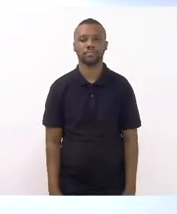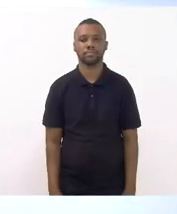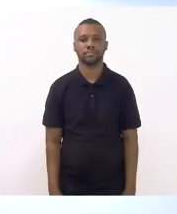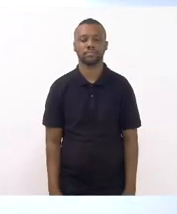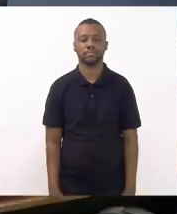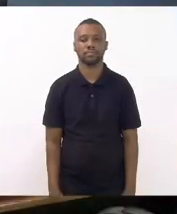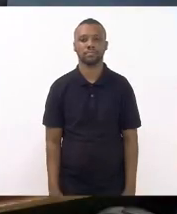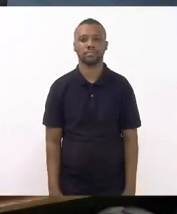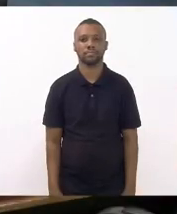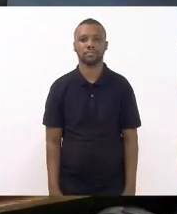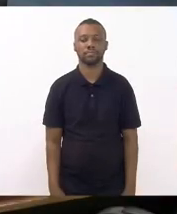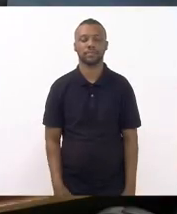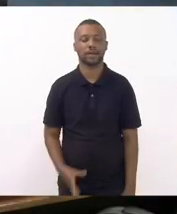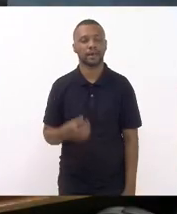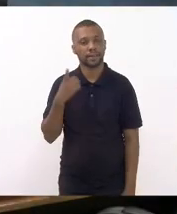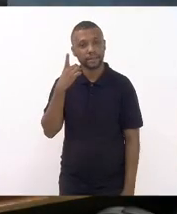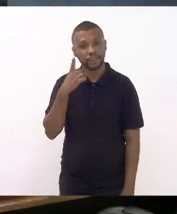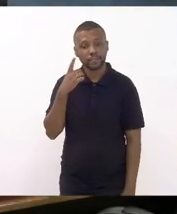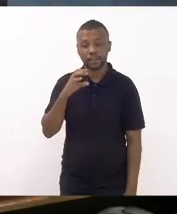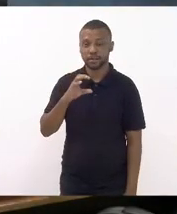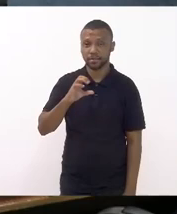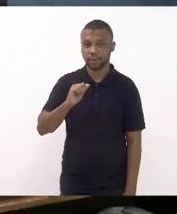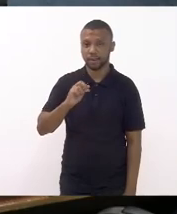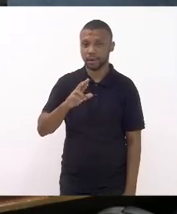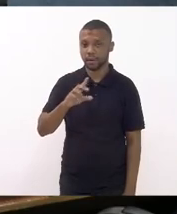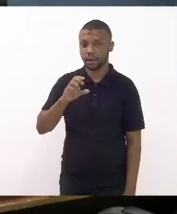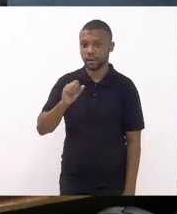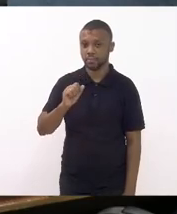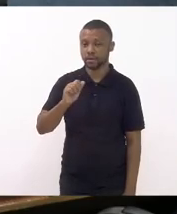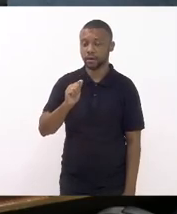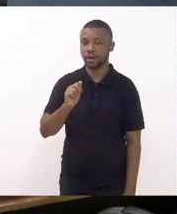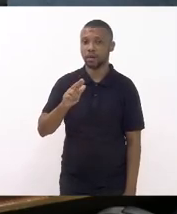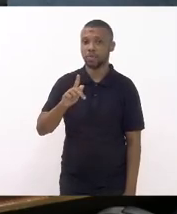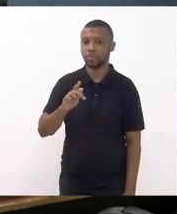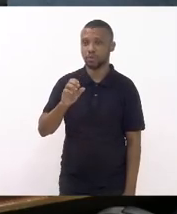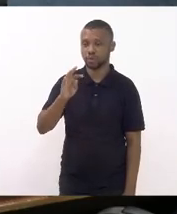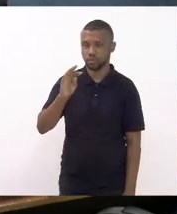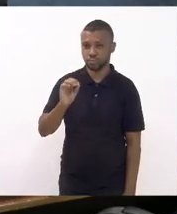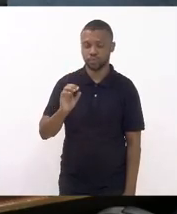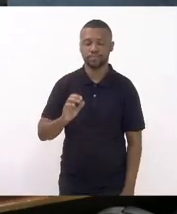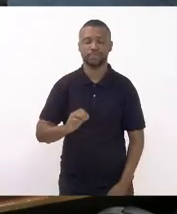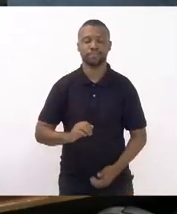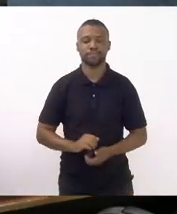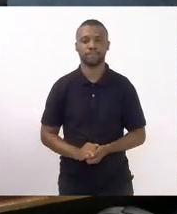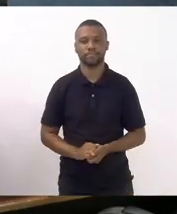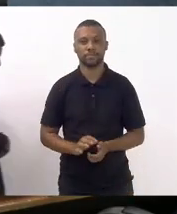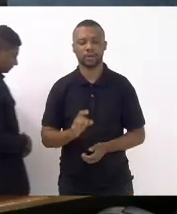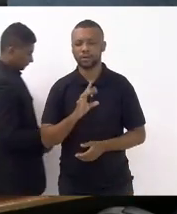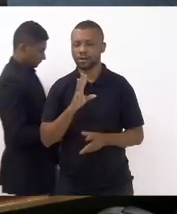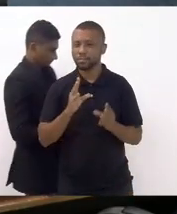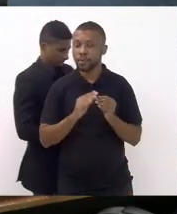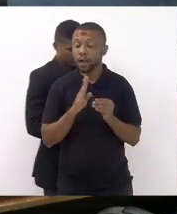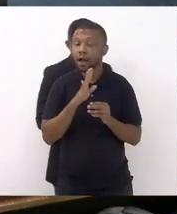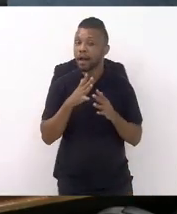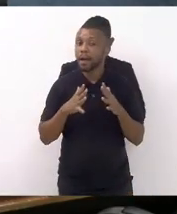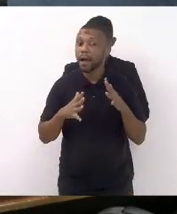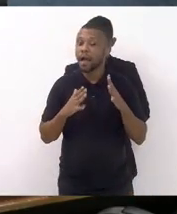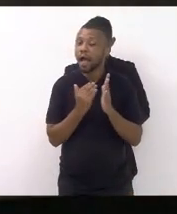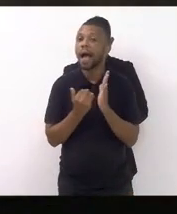Presidenta. Deputado Carlos Augusto. Eu vou ser só um pouquinho mais radical.